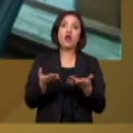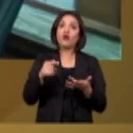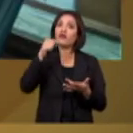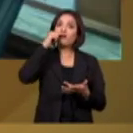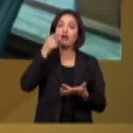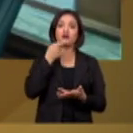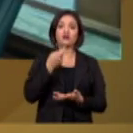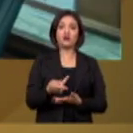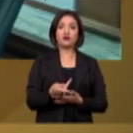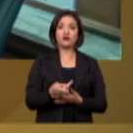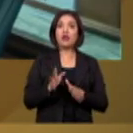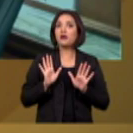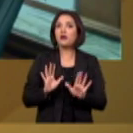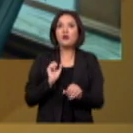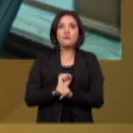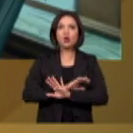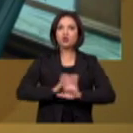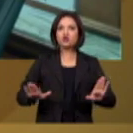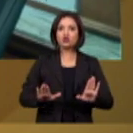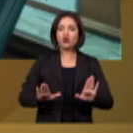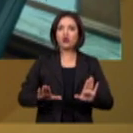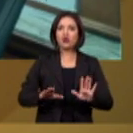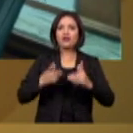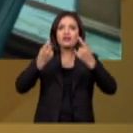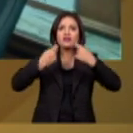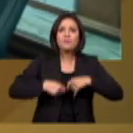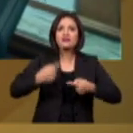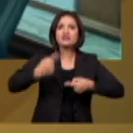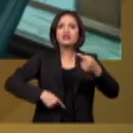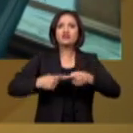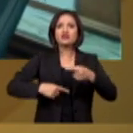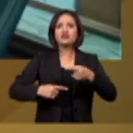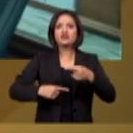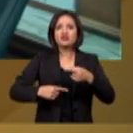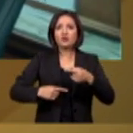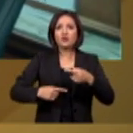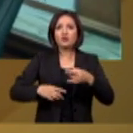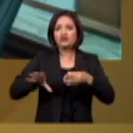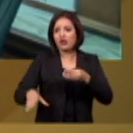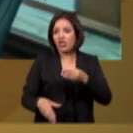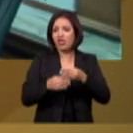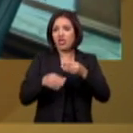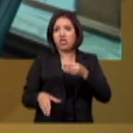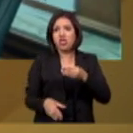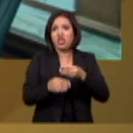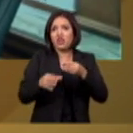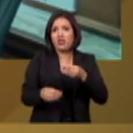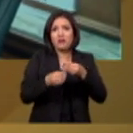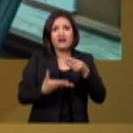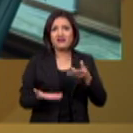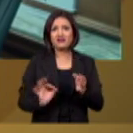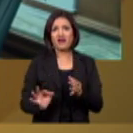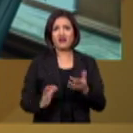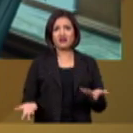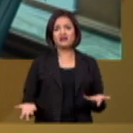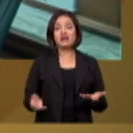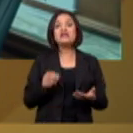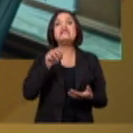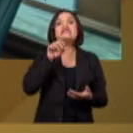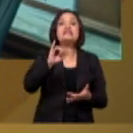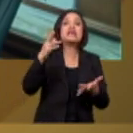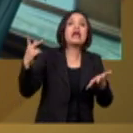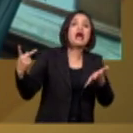são paramos aqui e aguardamos cada dificuldade em seu dia hoje